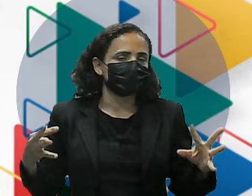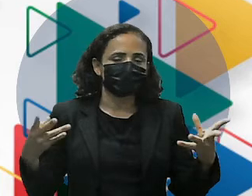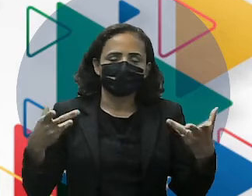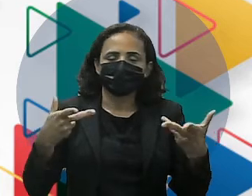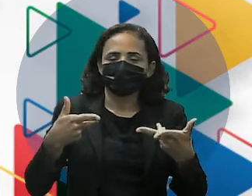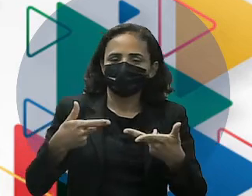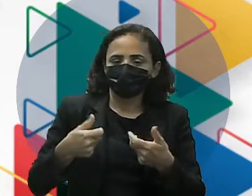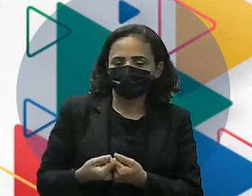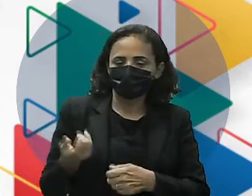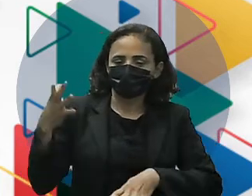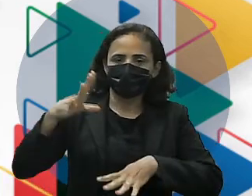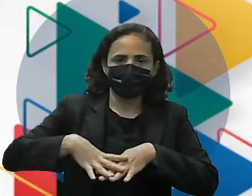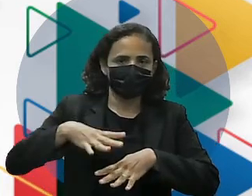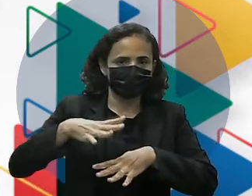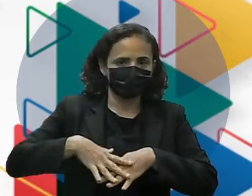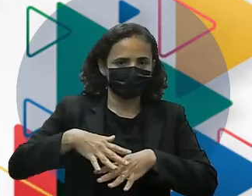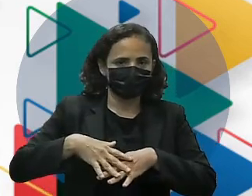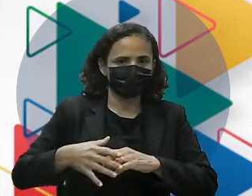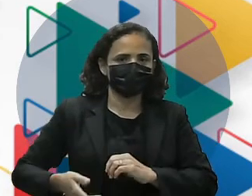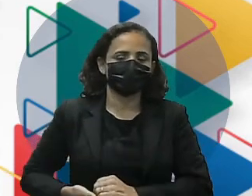maravilhosa matemática.